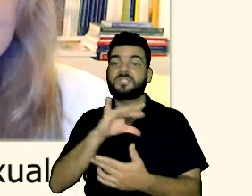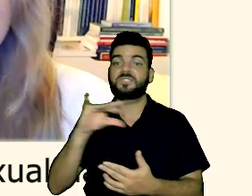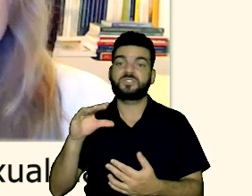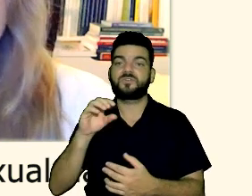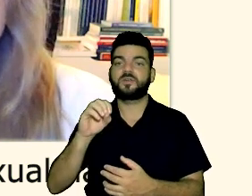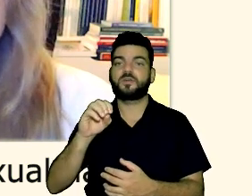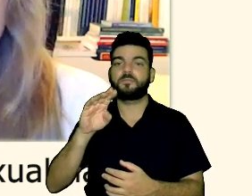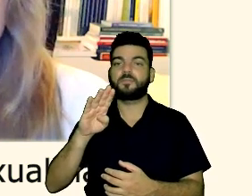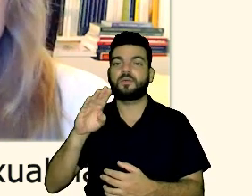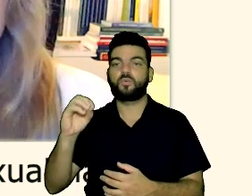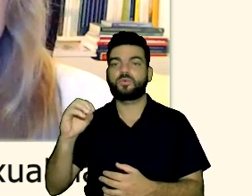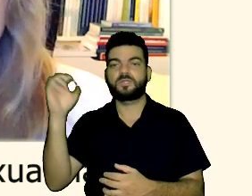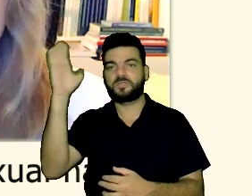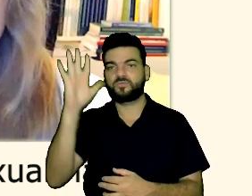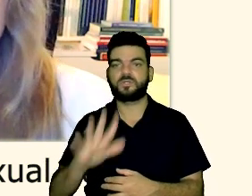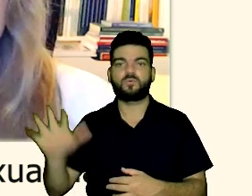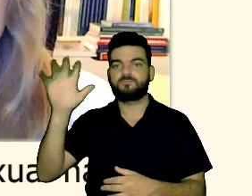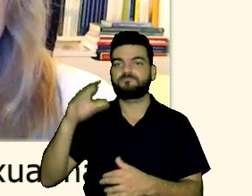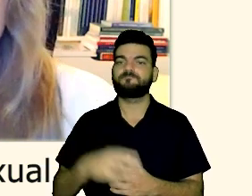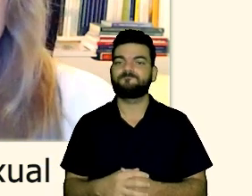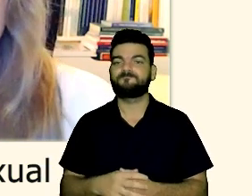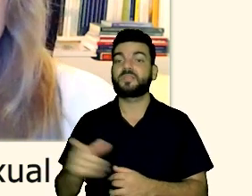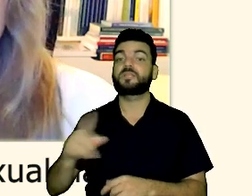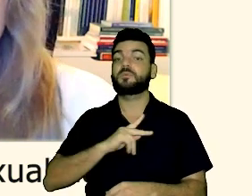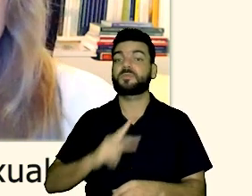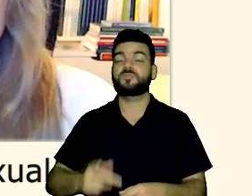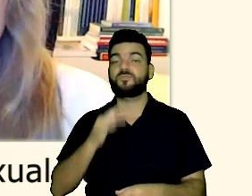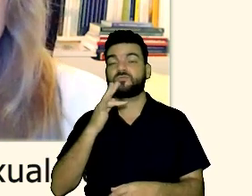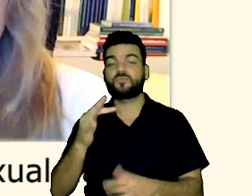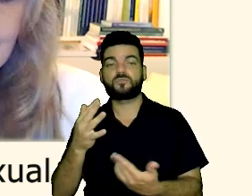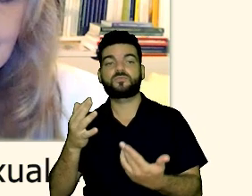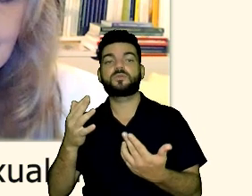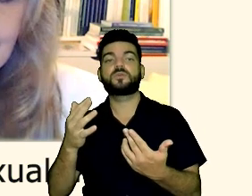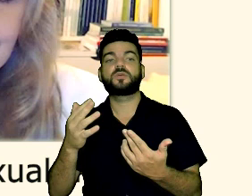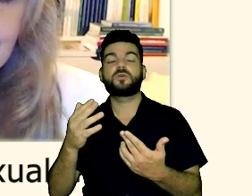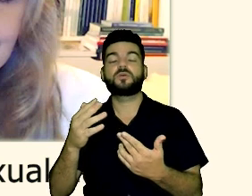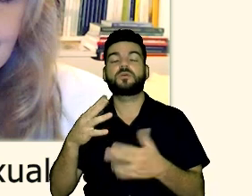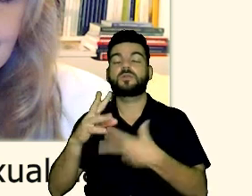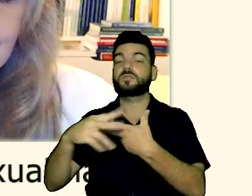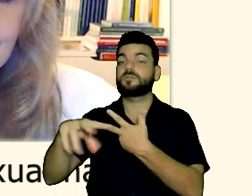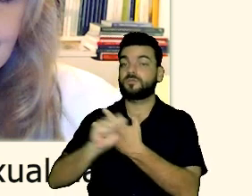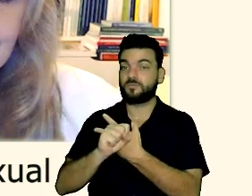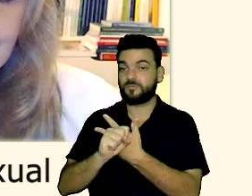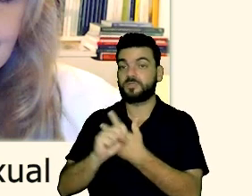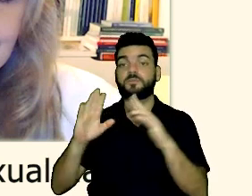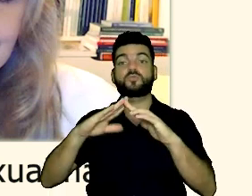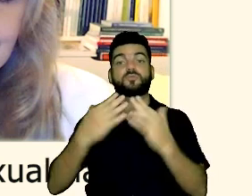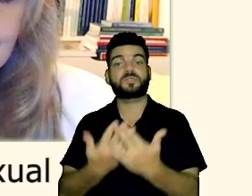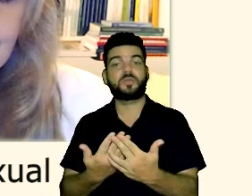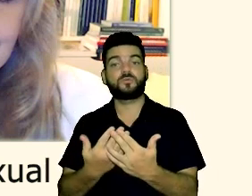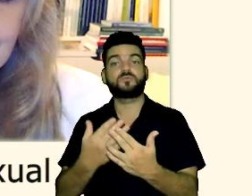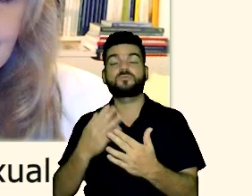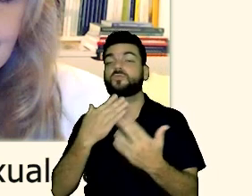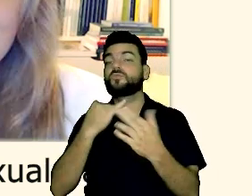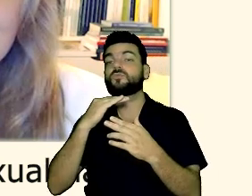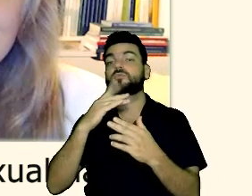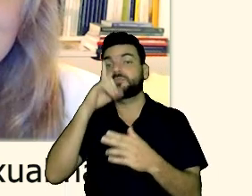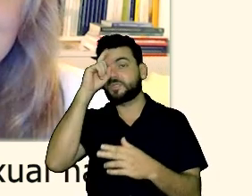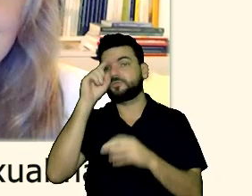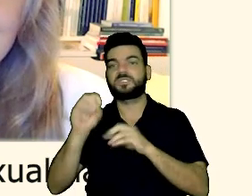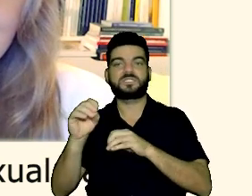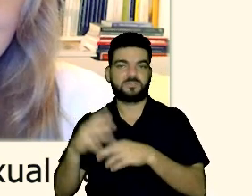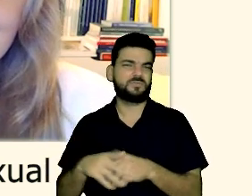Ouvidores Universitários e de Hospitais de Ensino. E é autora ainda de várias obras no âmbito da humanização da saúde,